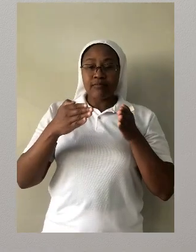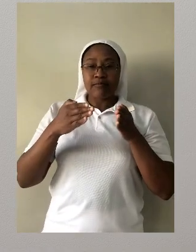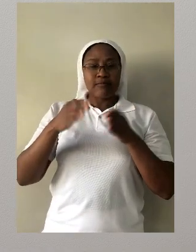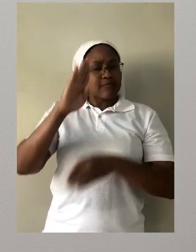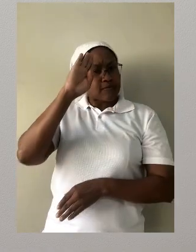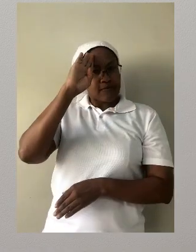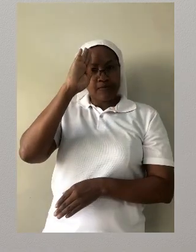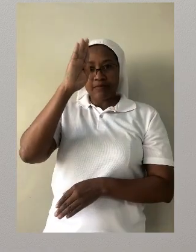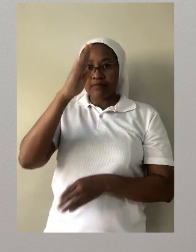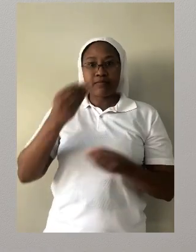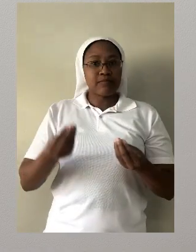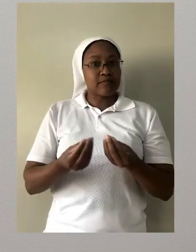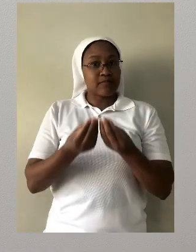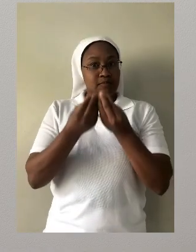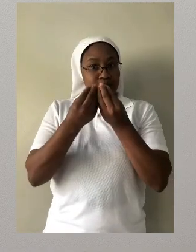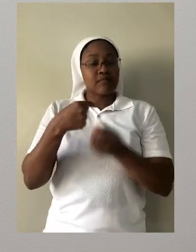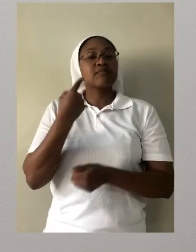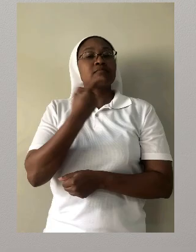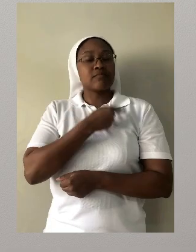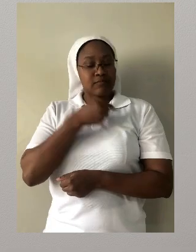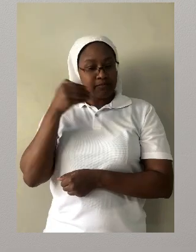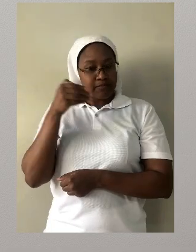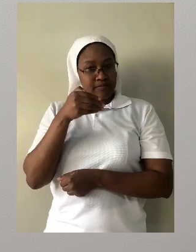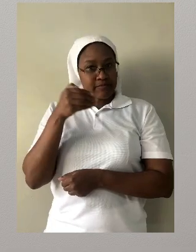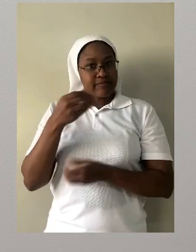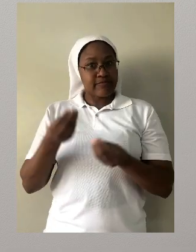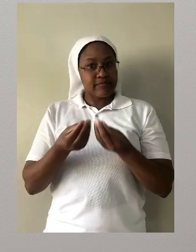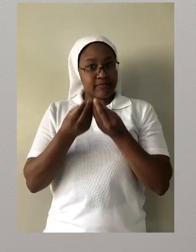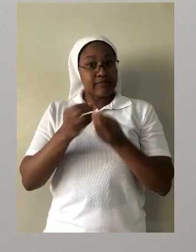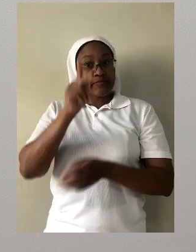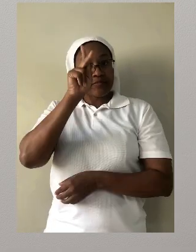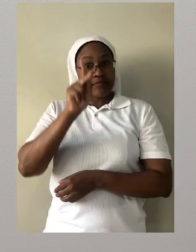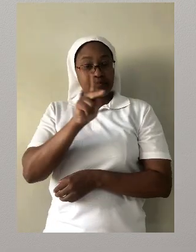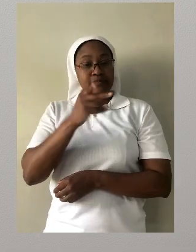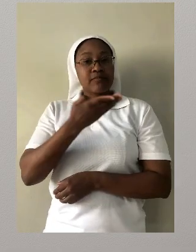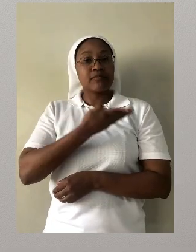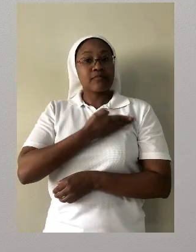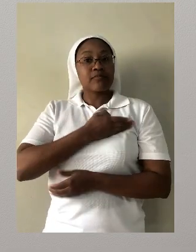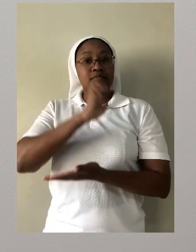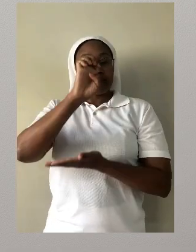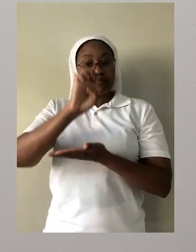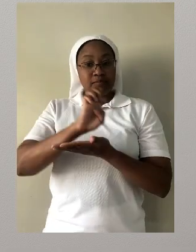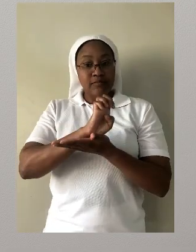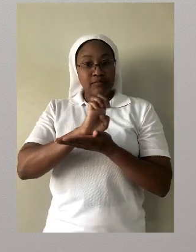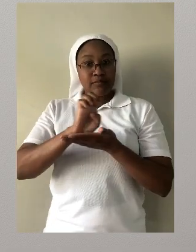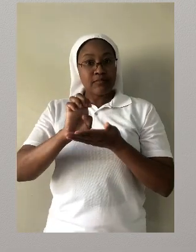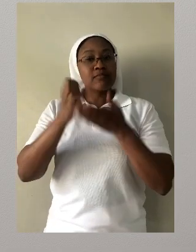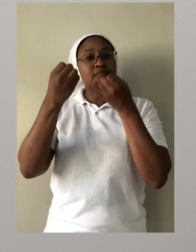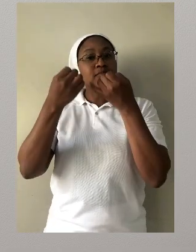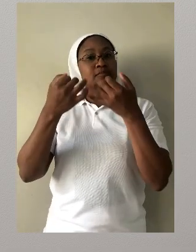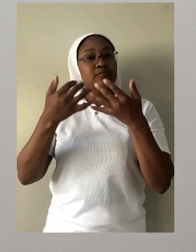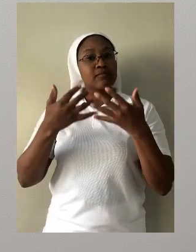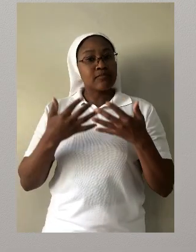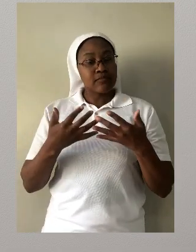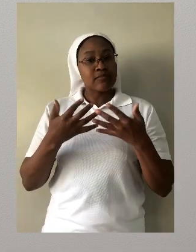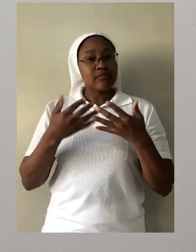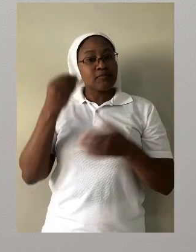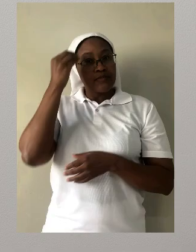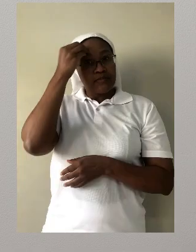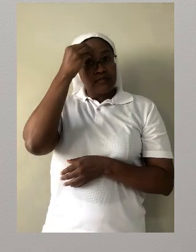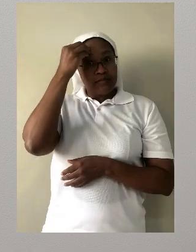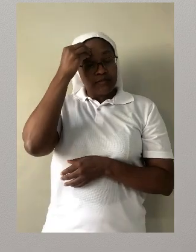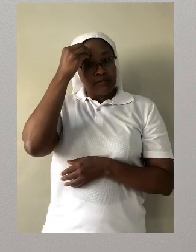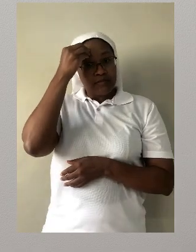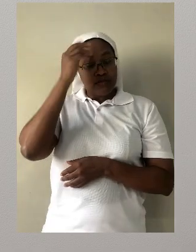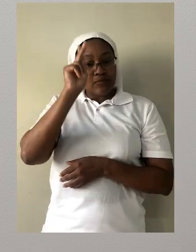é o centro da missa quando nós participamos. O Papa Francisco, no Evangelii Gaudium, retoma um